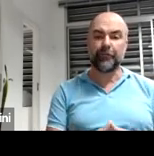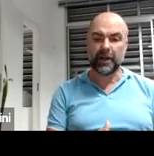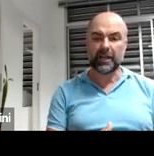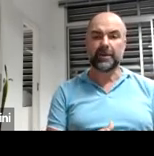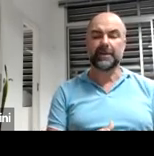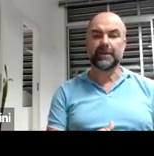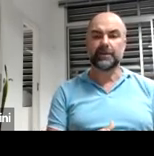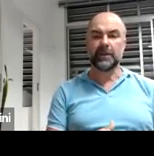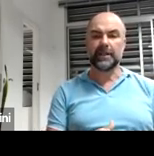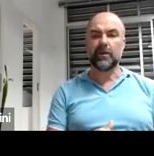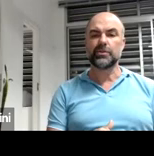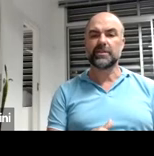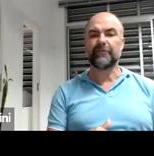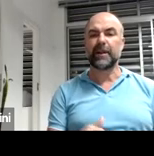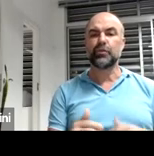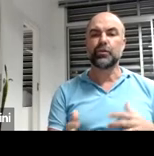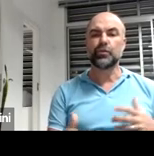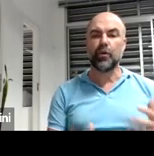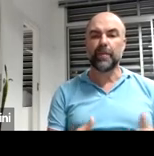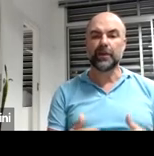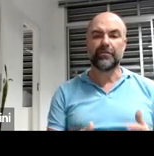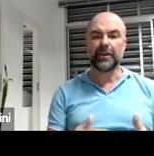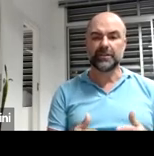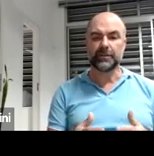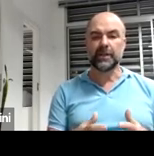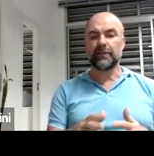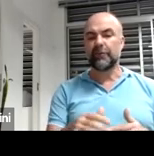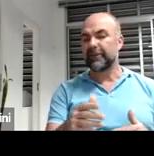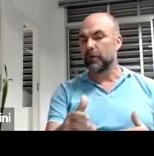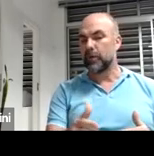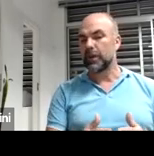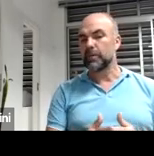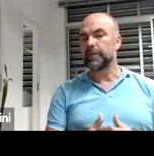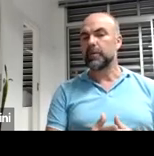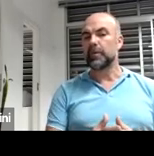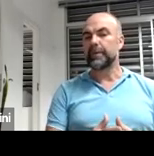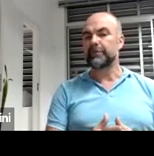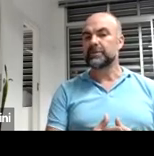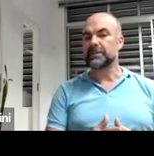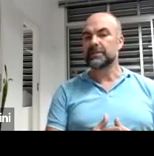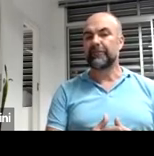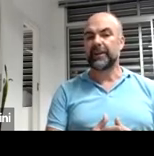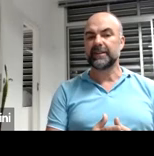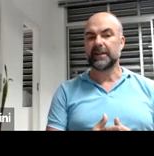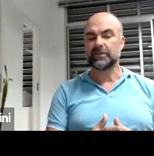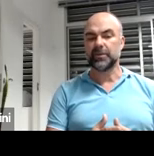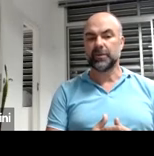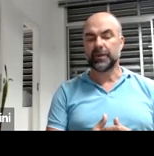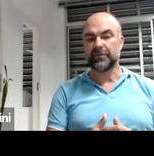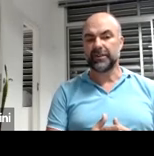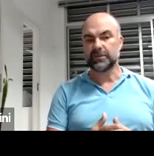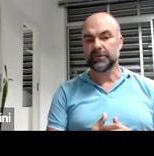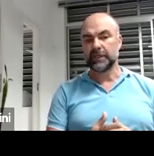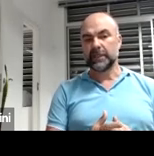de fora aqui para dentro. Né? Hoje se fala muito no Open Innovation, vou falar um pouquinho para vocês na frente ali sobre